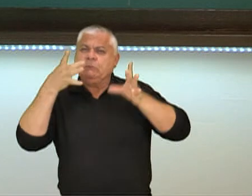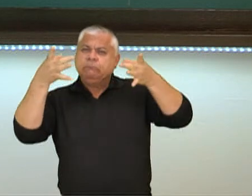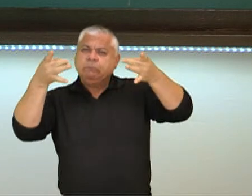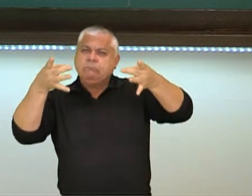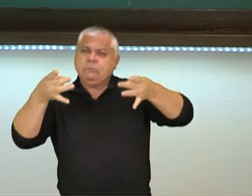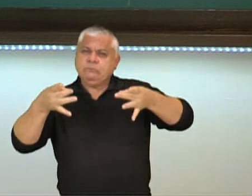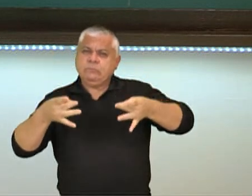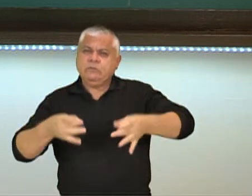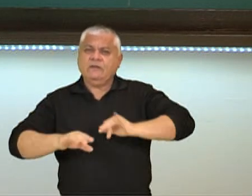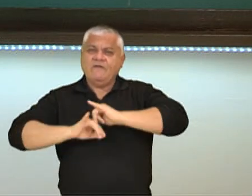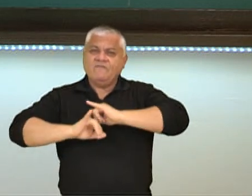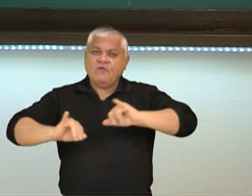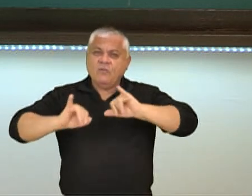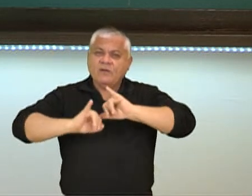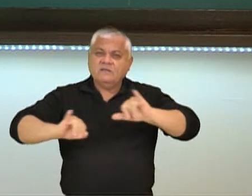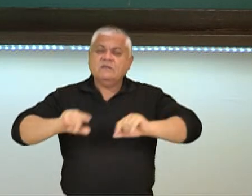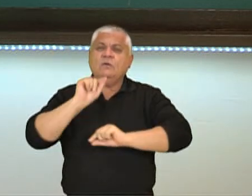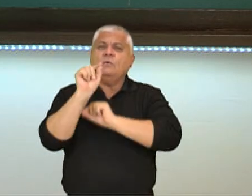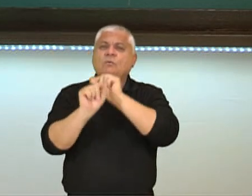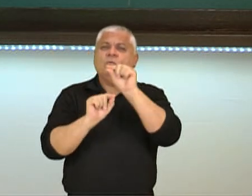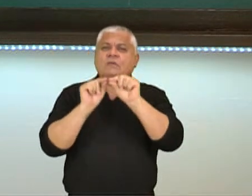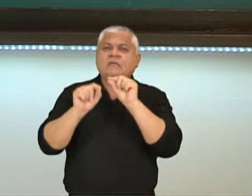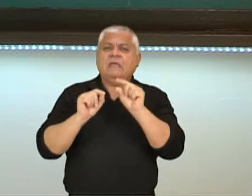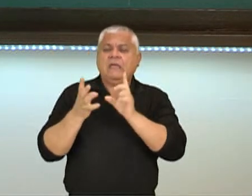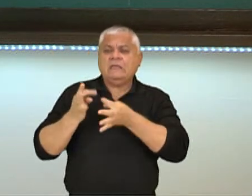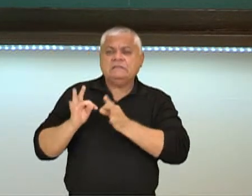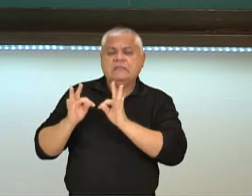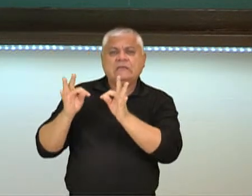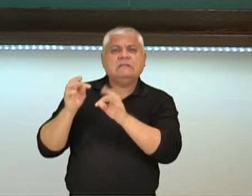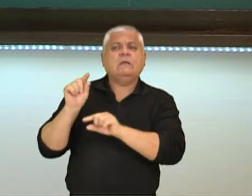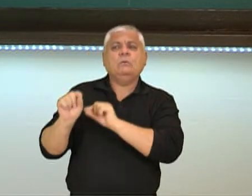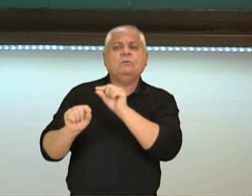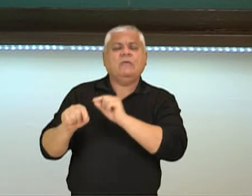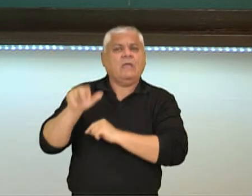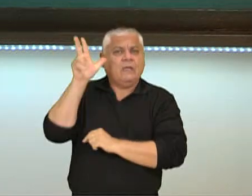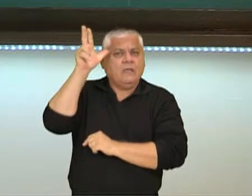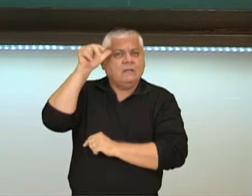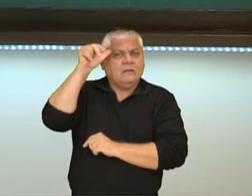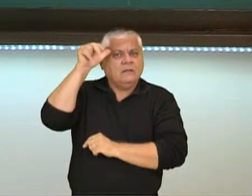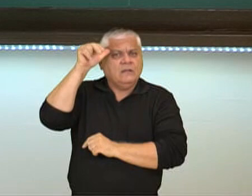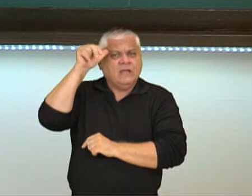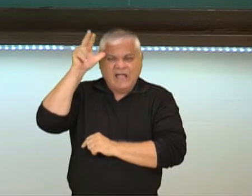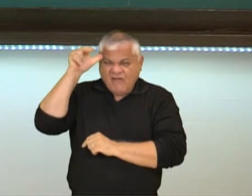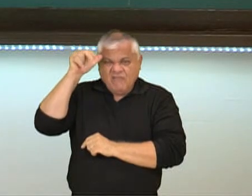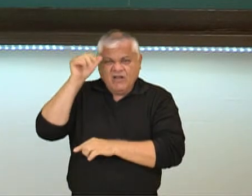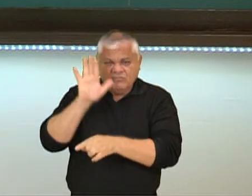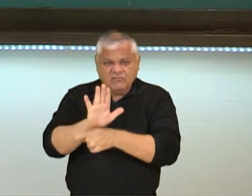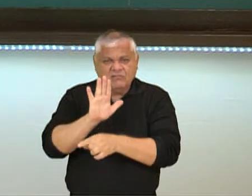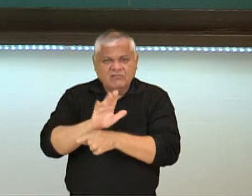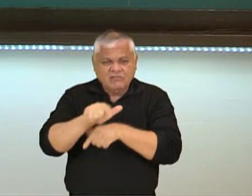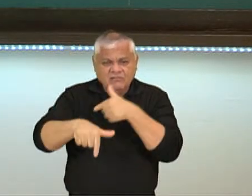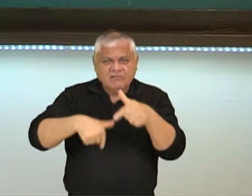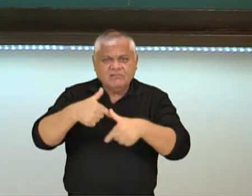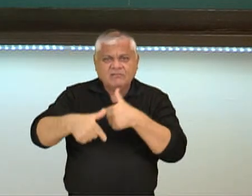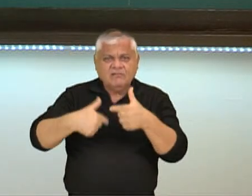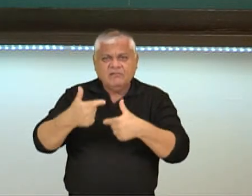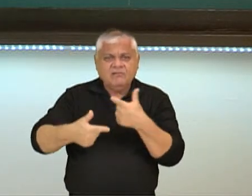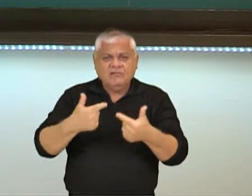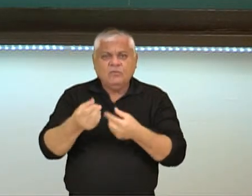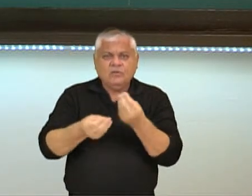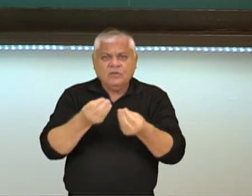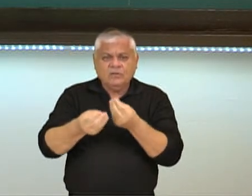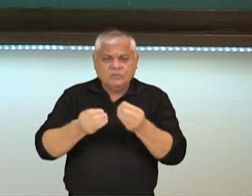essa informação sobre o que é essa técnica, né, a ecoterapia, as pessoas falando,